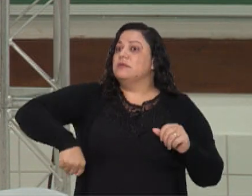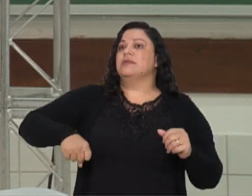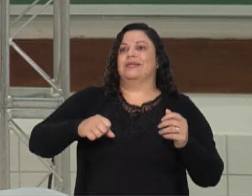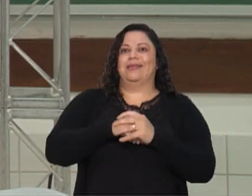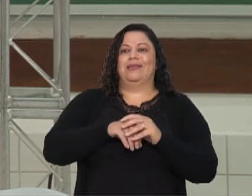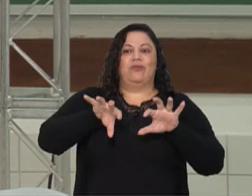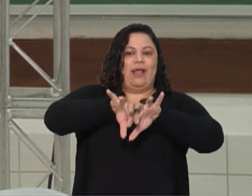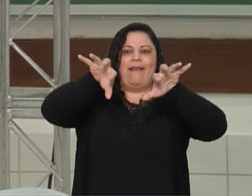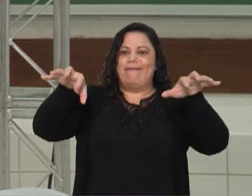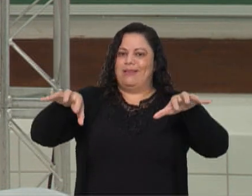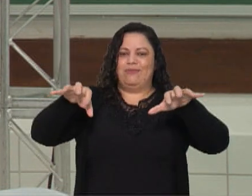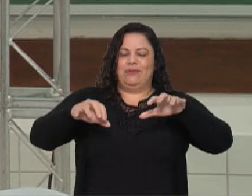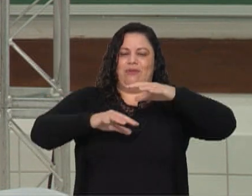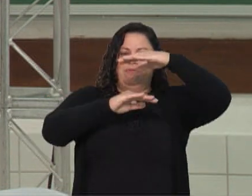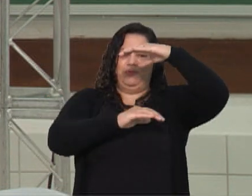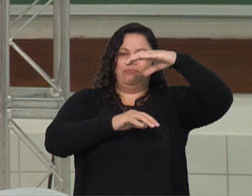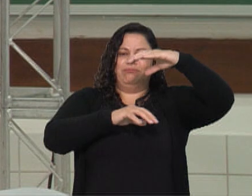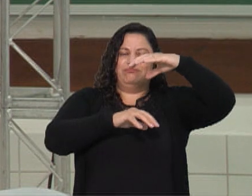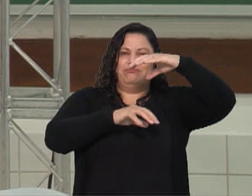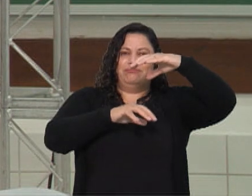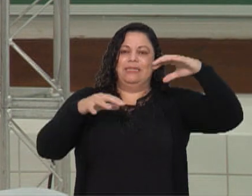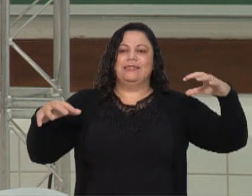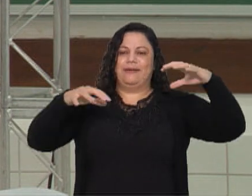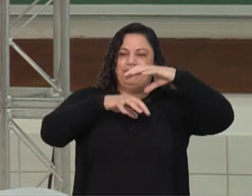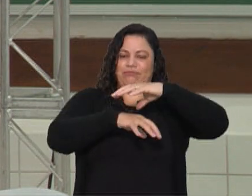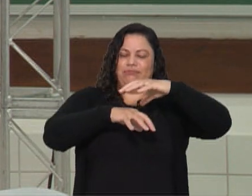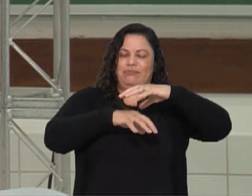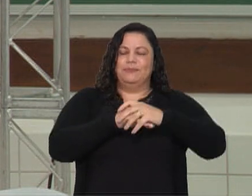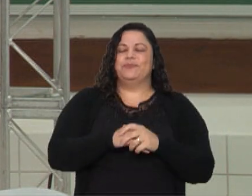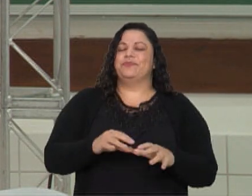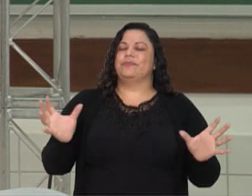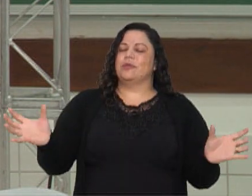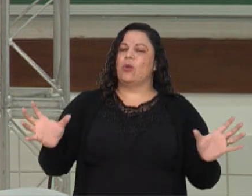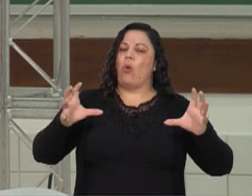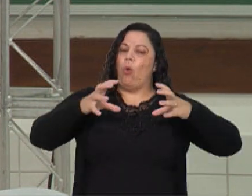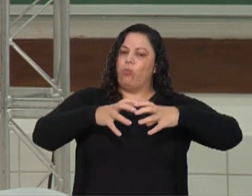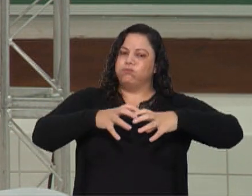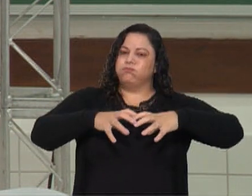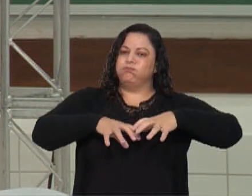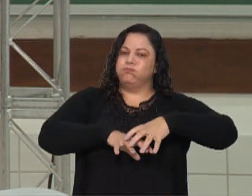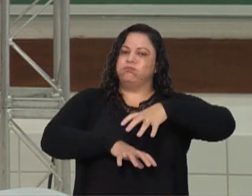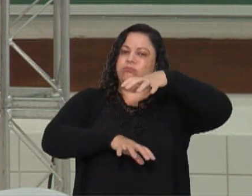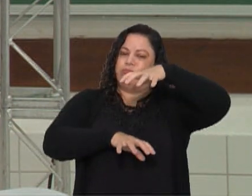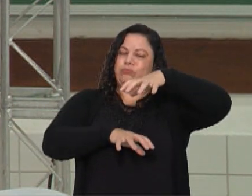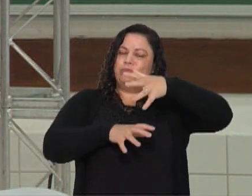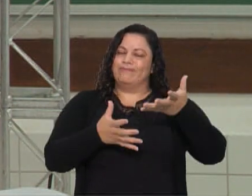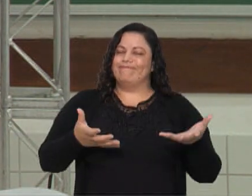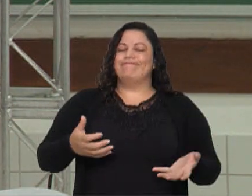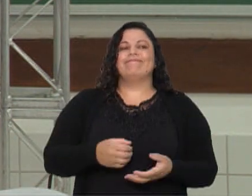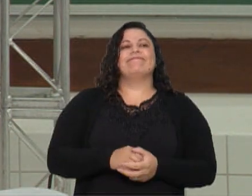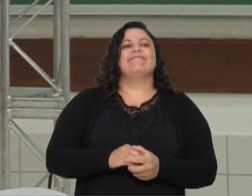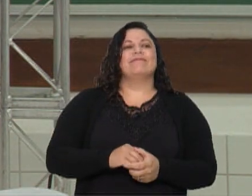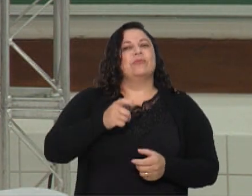pavimentos. E vamos ver que interessante como é que ela fez isso? Ela fez uma forma bem interessante. Olha só.